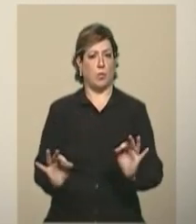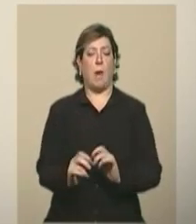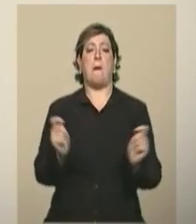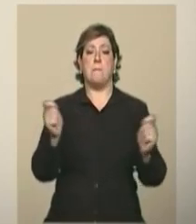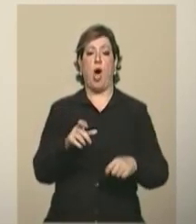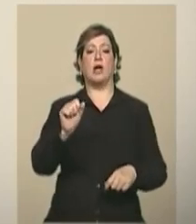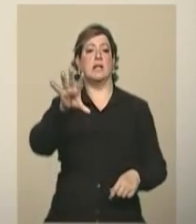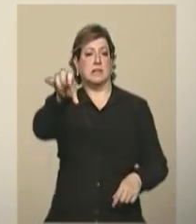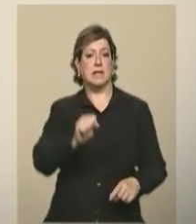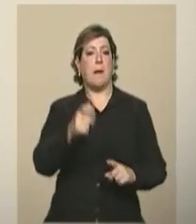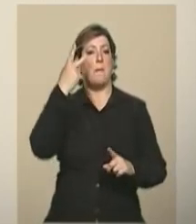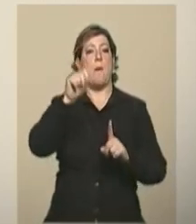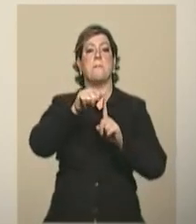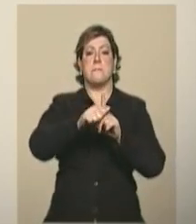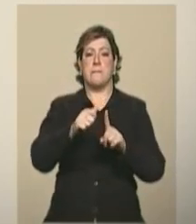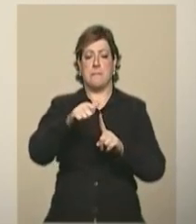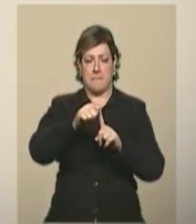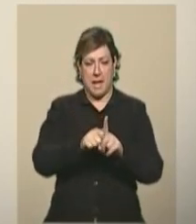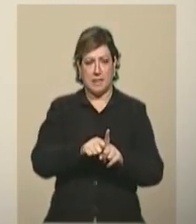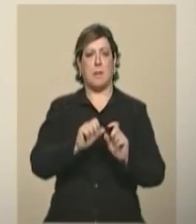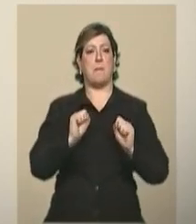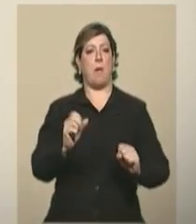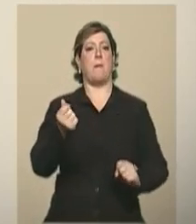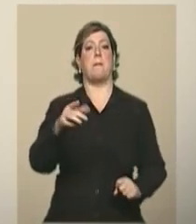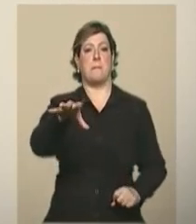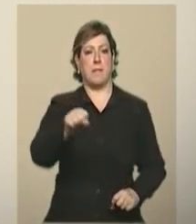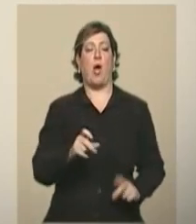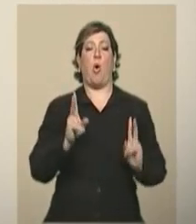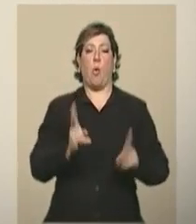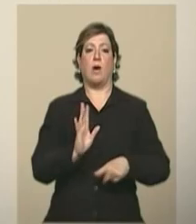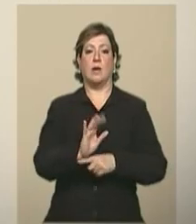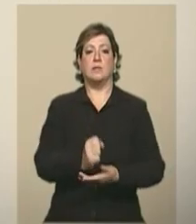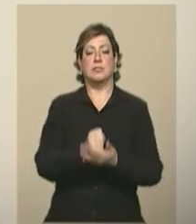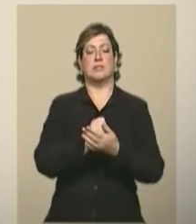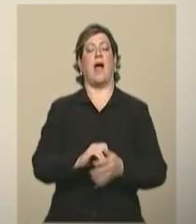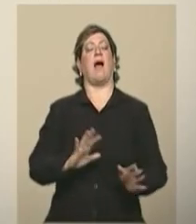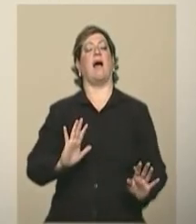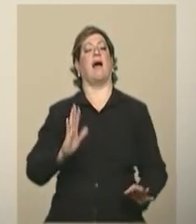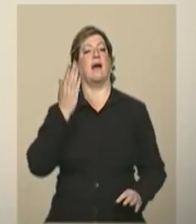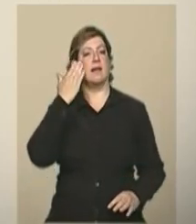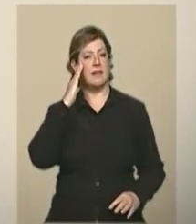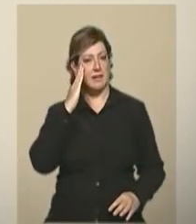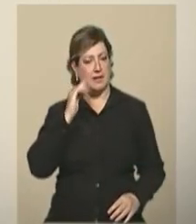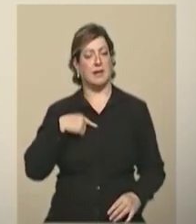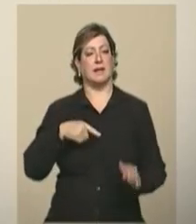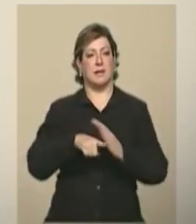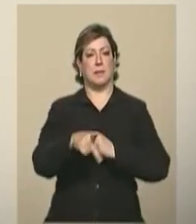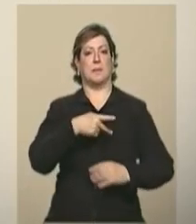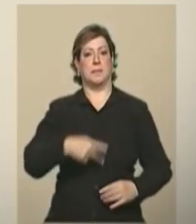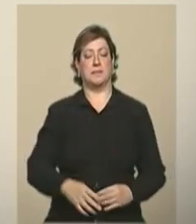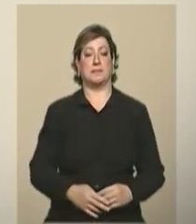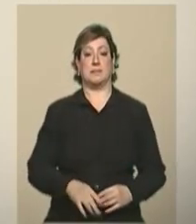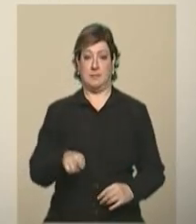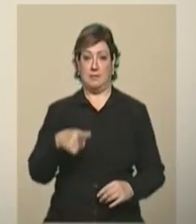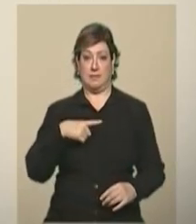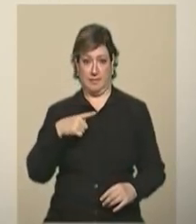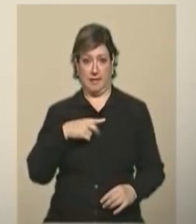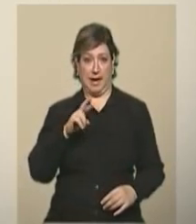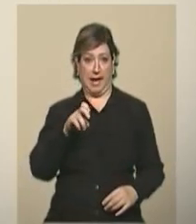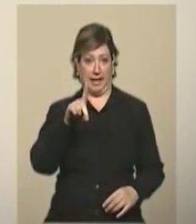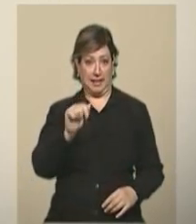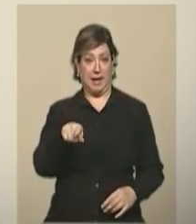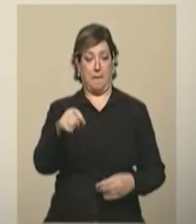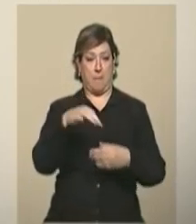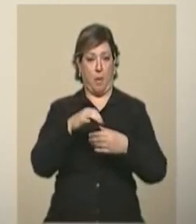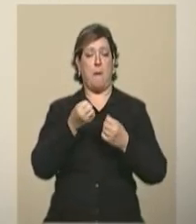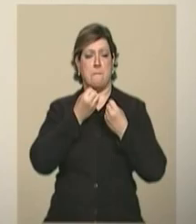mensal. Vão, portanto, continuar protegidas. Entendi, Presidenta. O rendimento da poupança está garantido. Então,